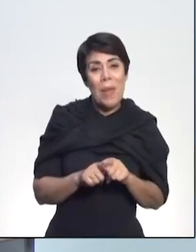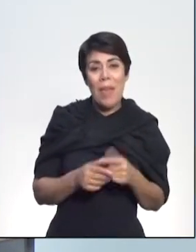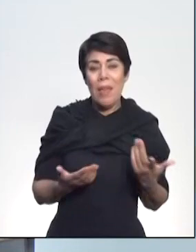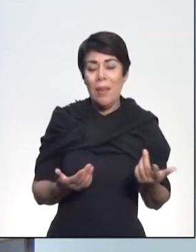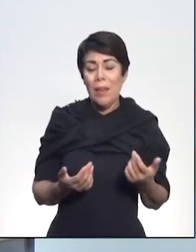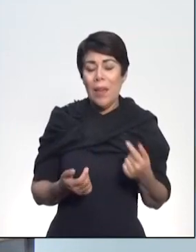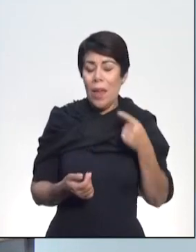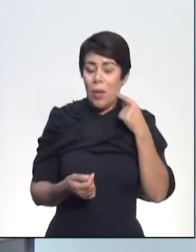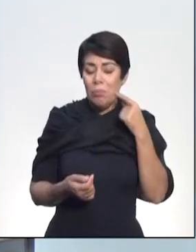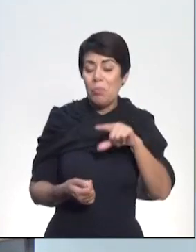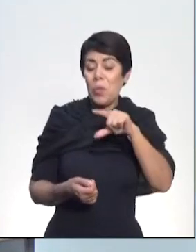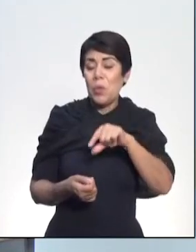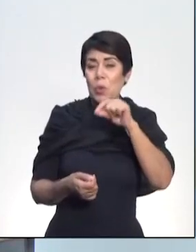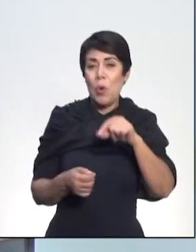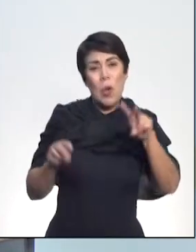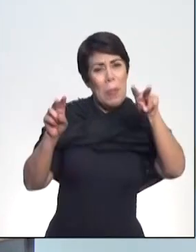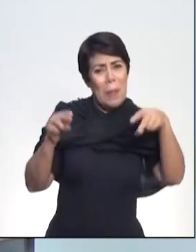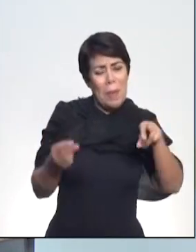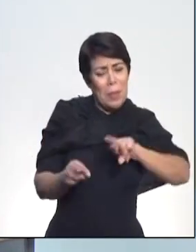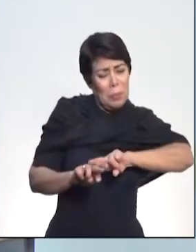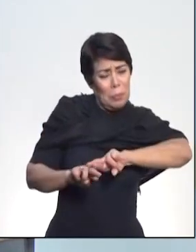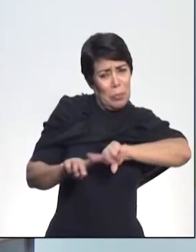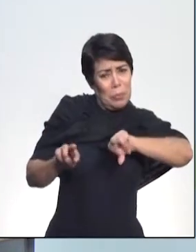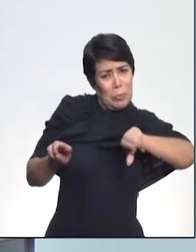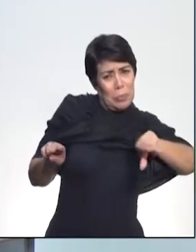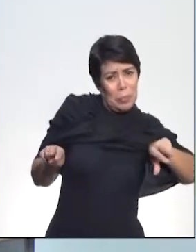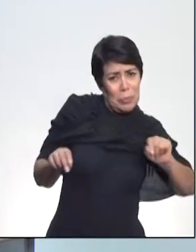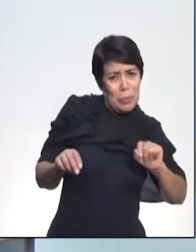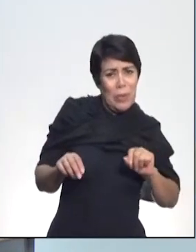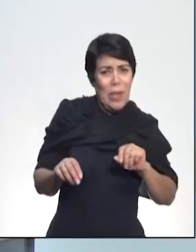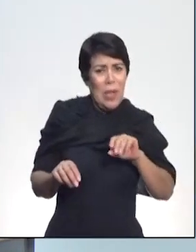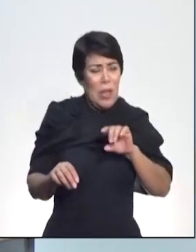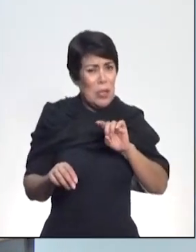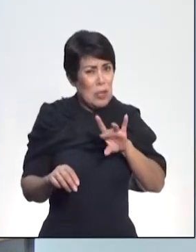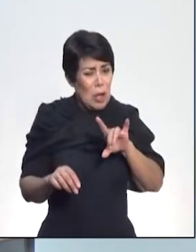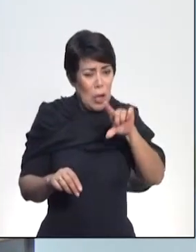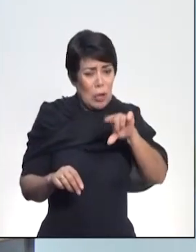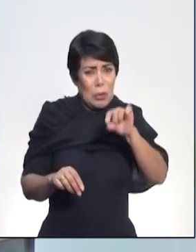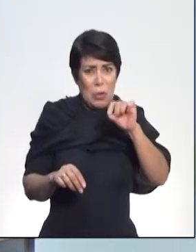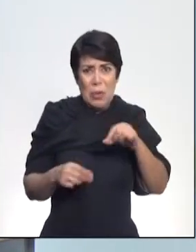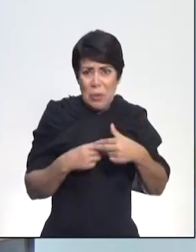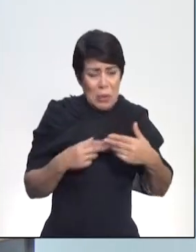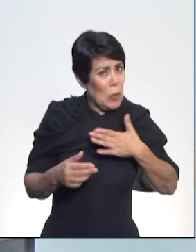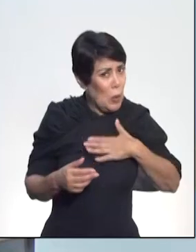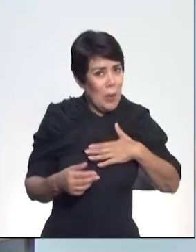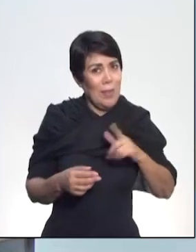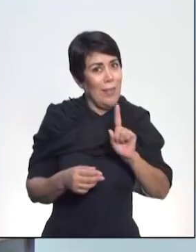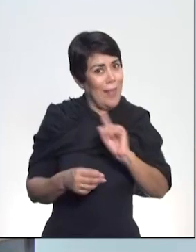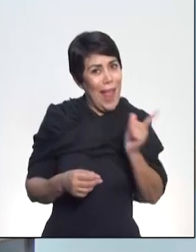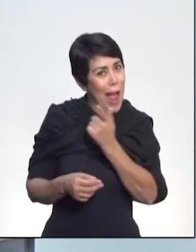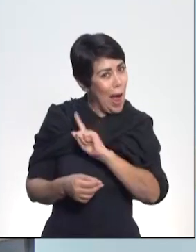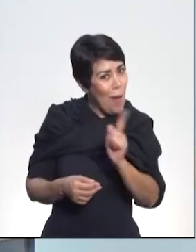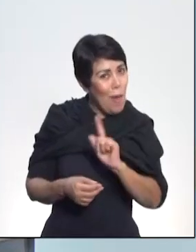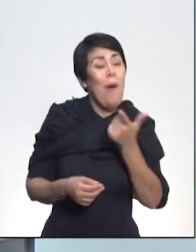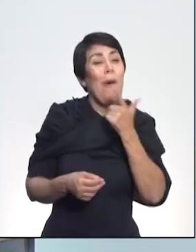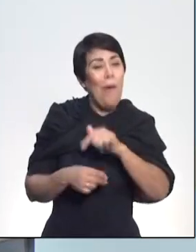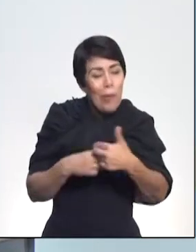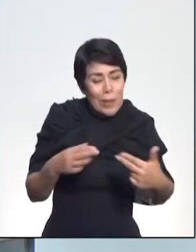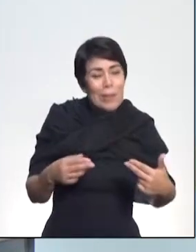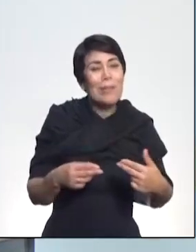leque, então eu procuro ler não só aquilo que me agrada ou aquilo que condiz com a minha realidade, mas conhecer